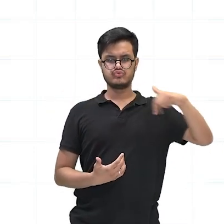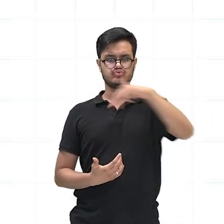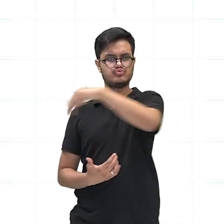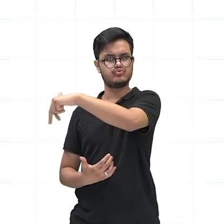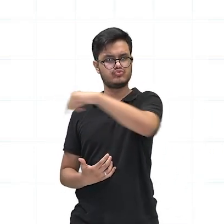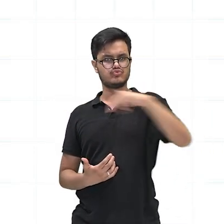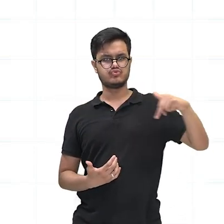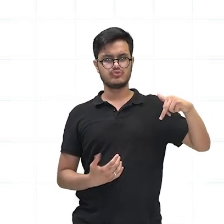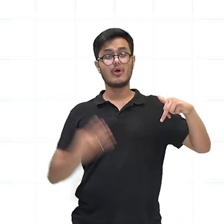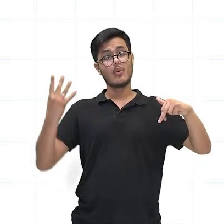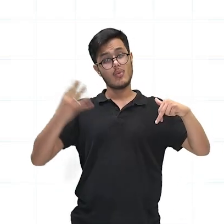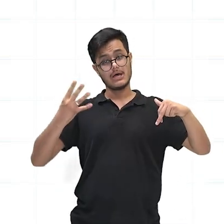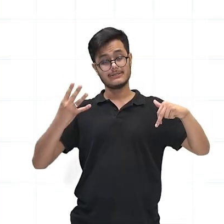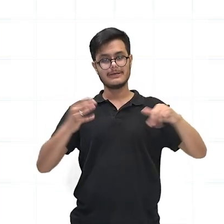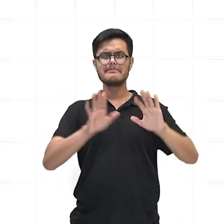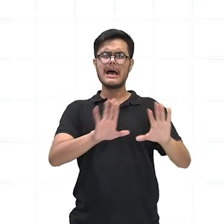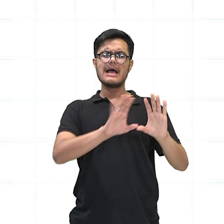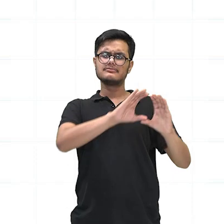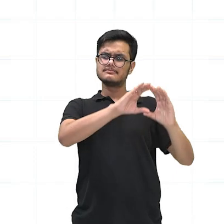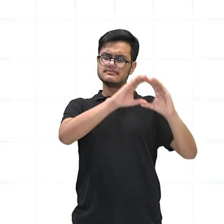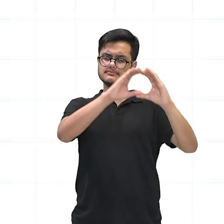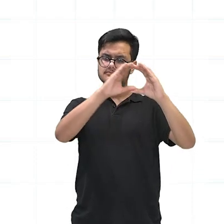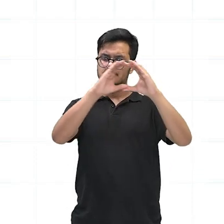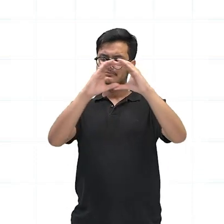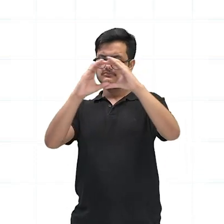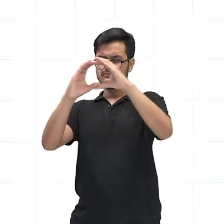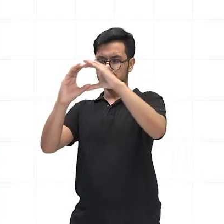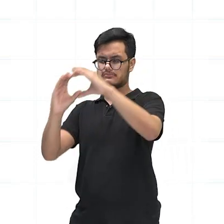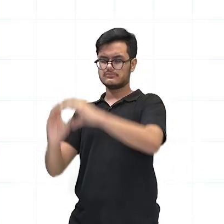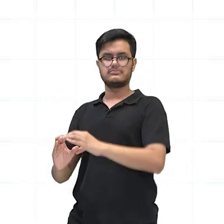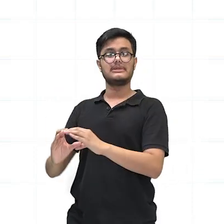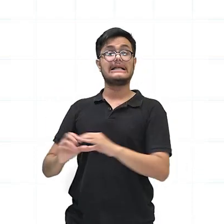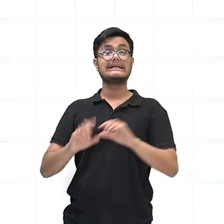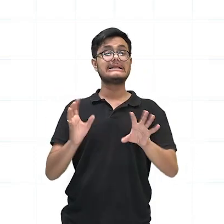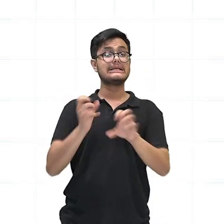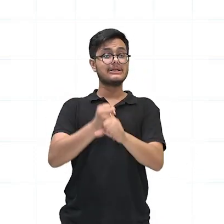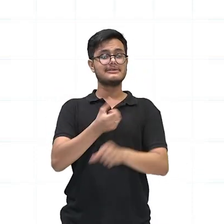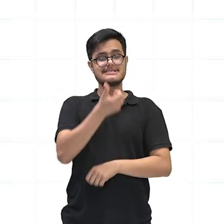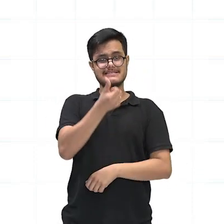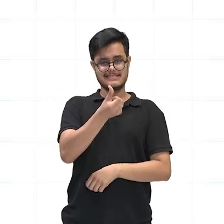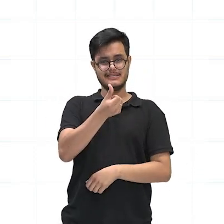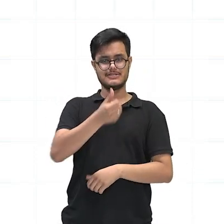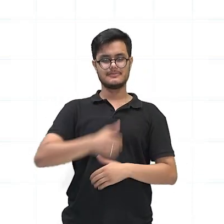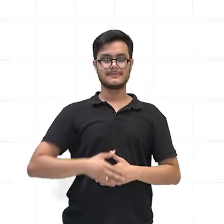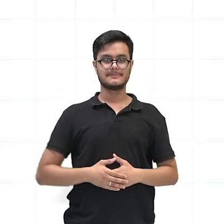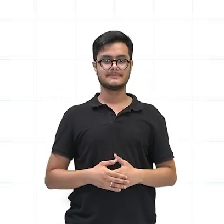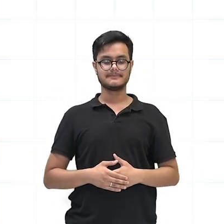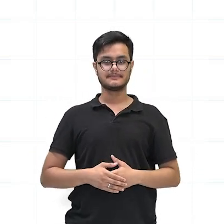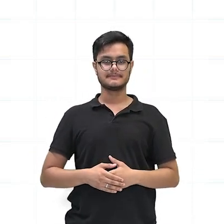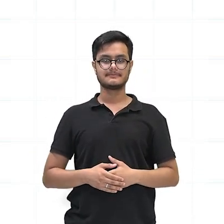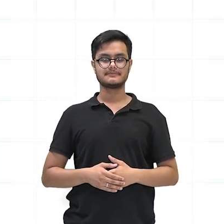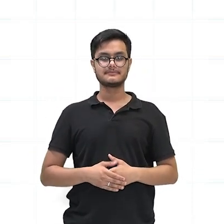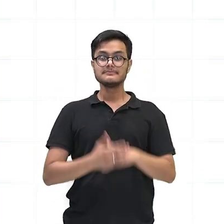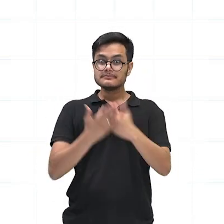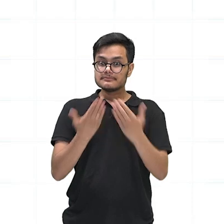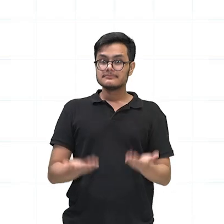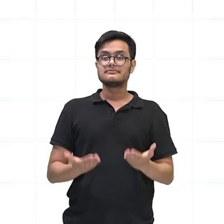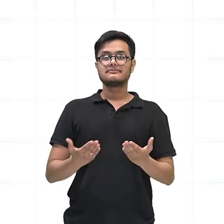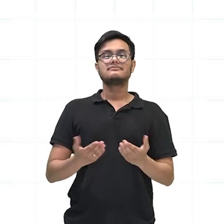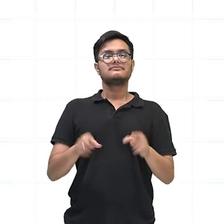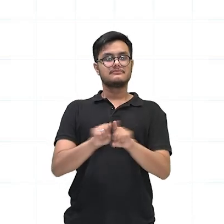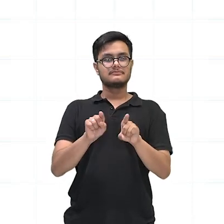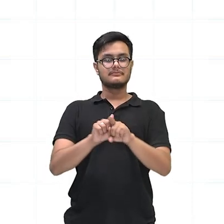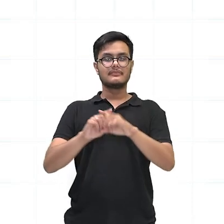esse perímetro sem tocar no chão, são contabilizadas 6 corridas, sendo este o maior